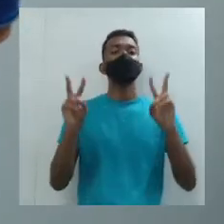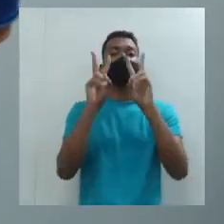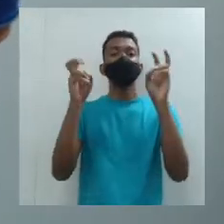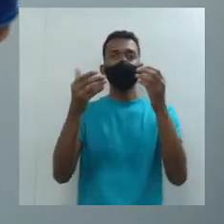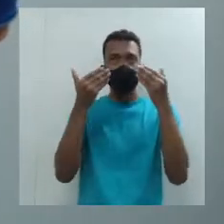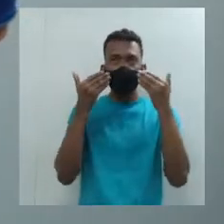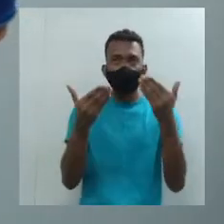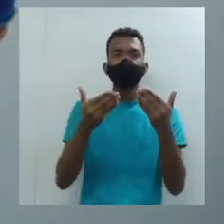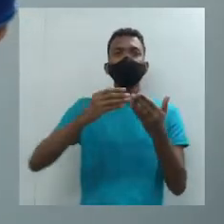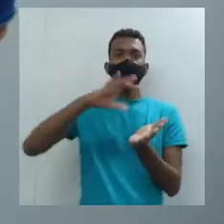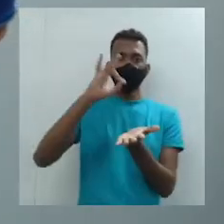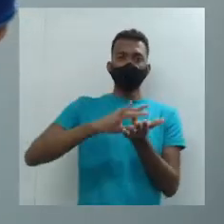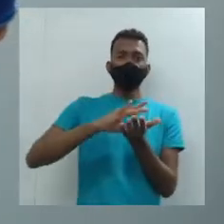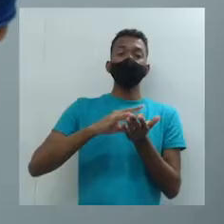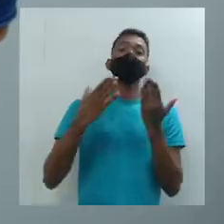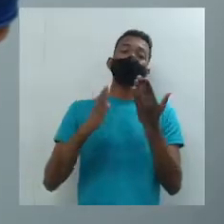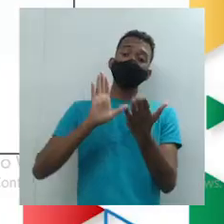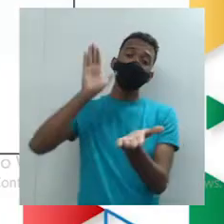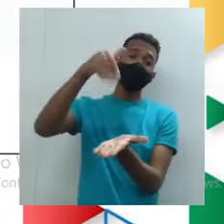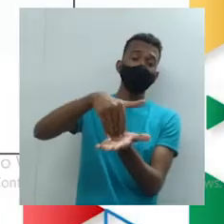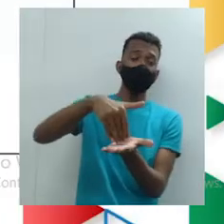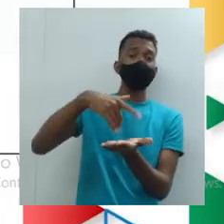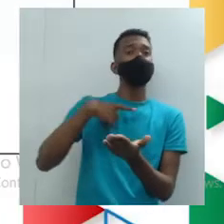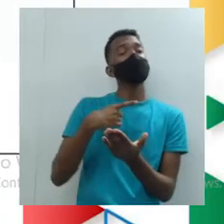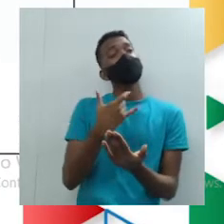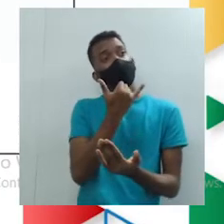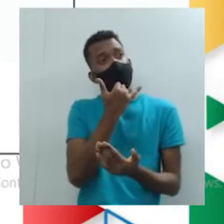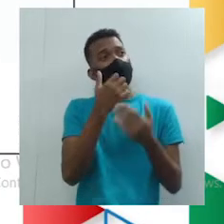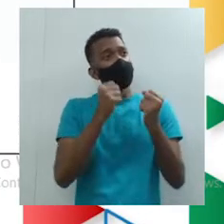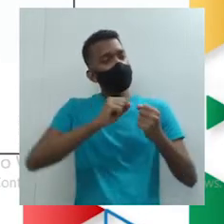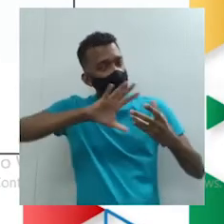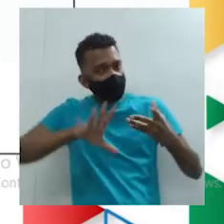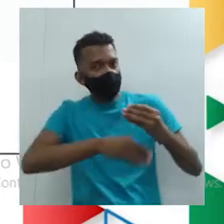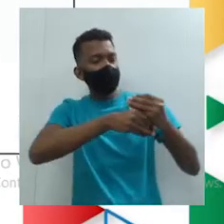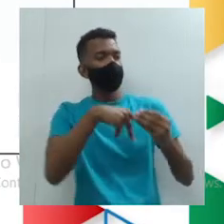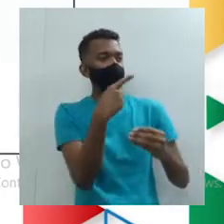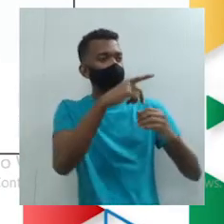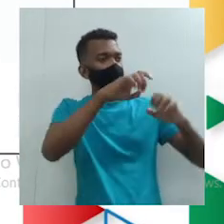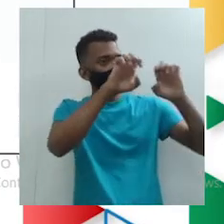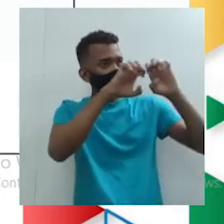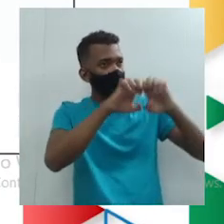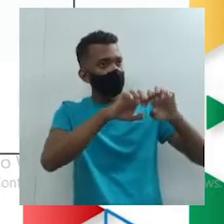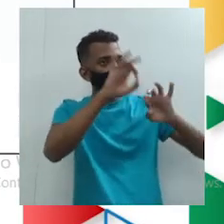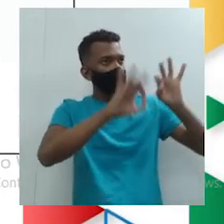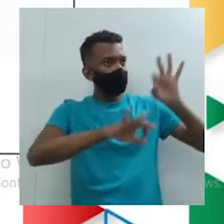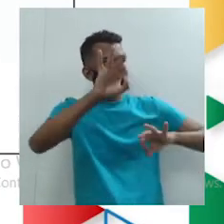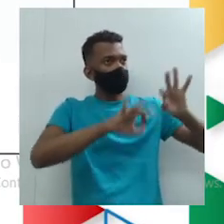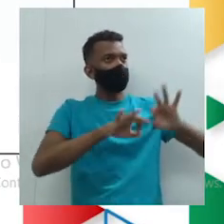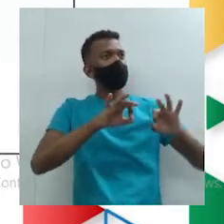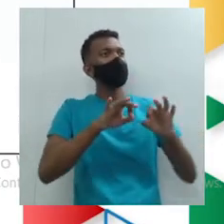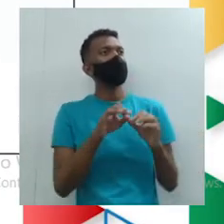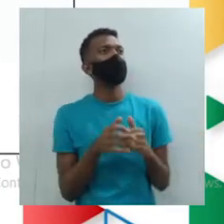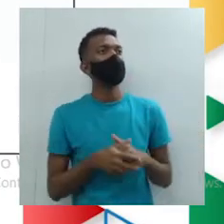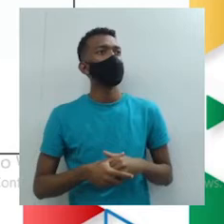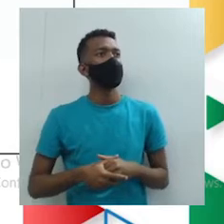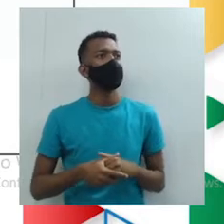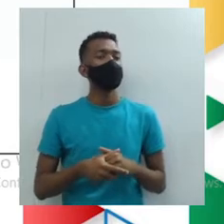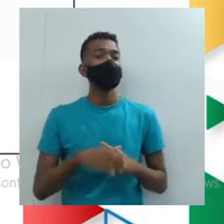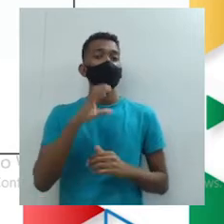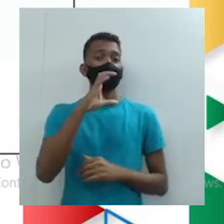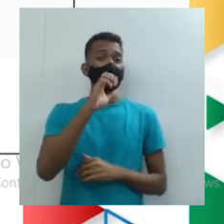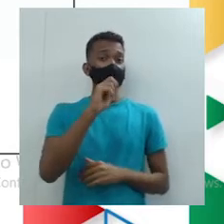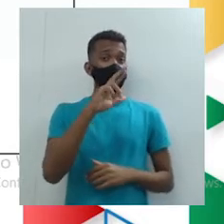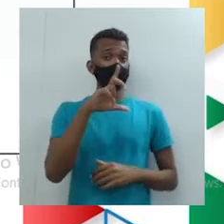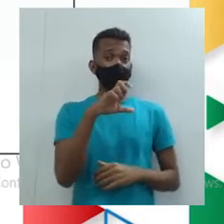realidade. E tem no finalzinho, professor Robson, permita-me fazer um acréscimo à sua análise estrutural do poema. O Carlos